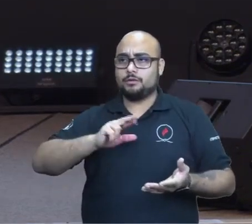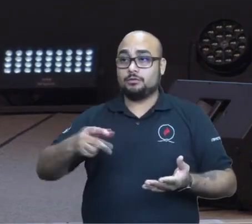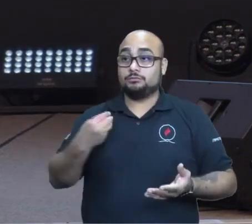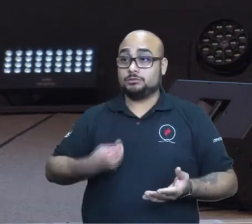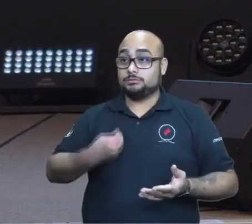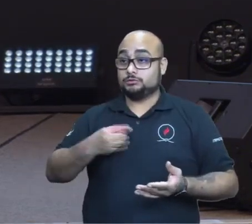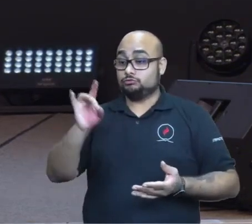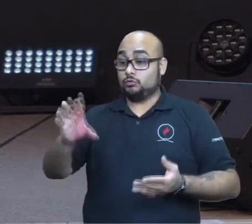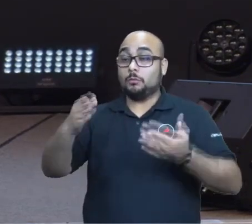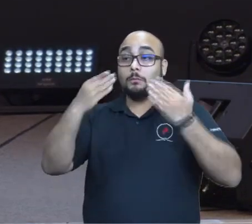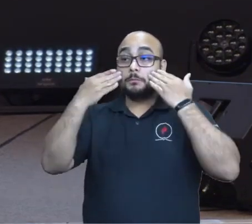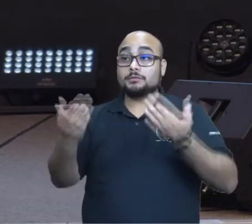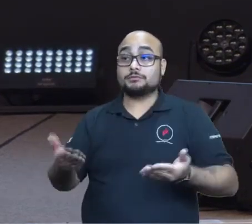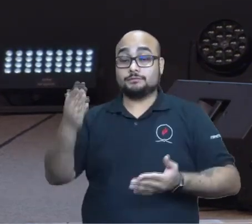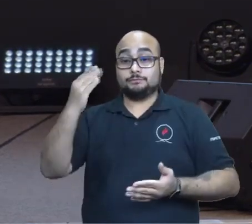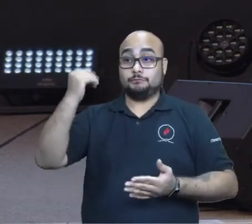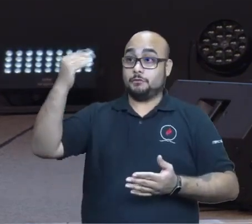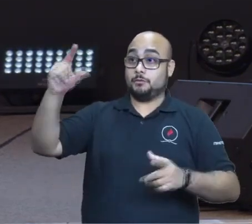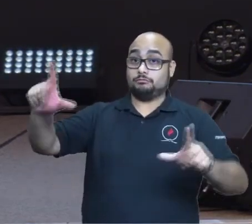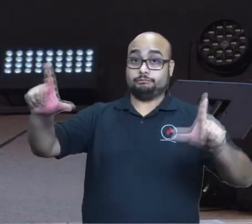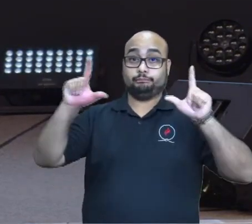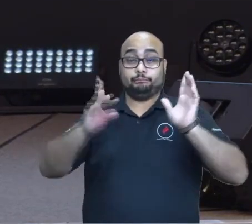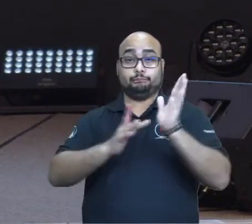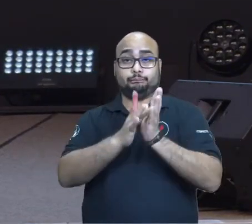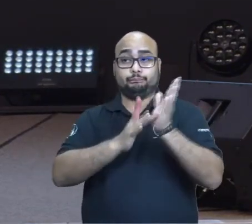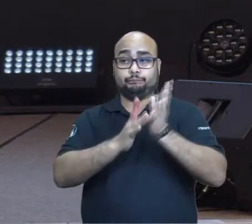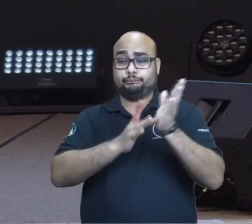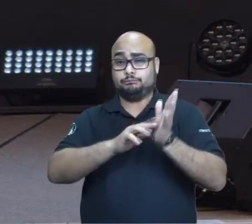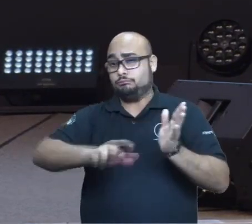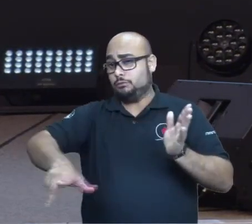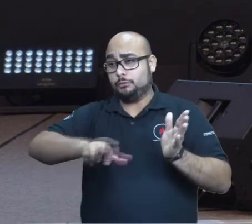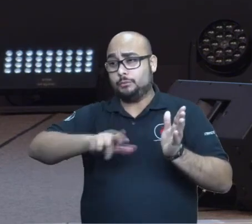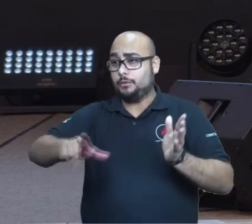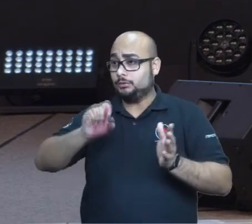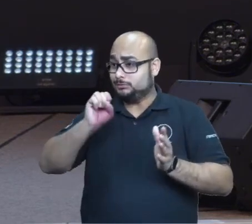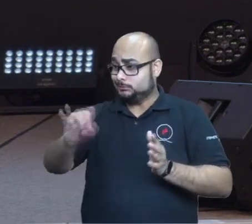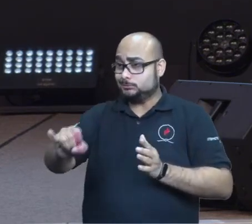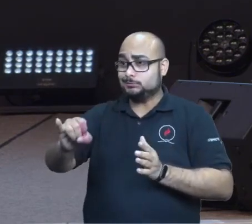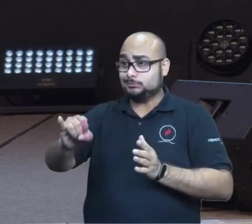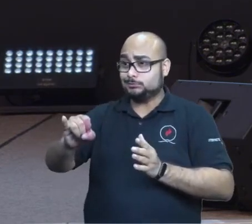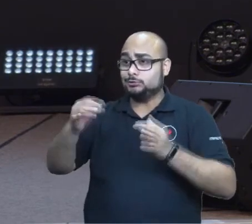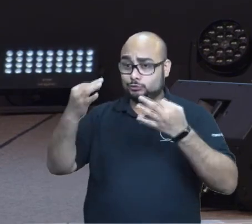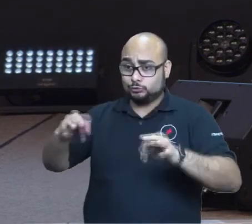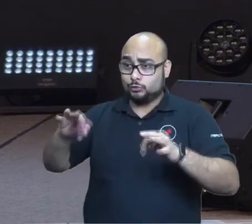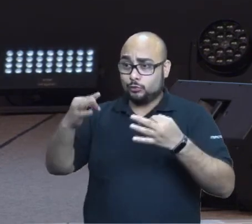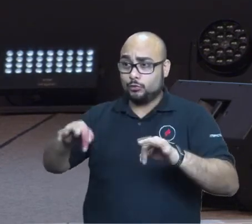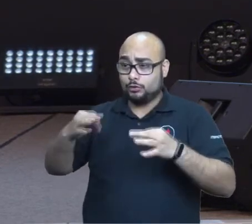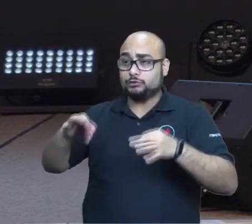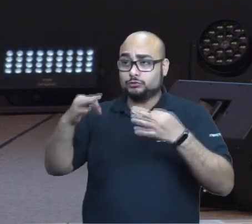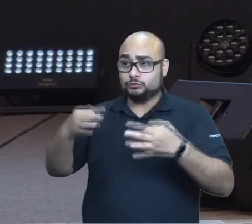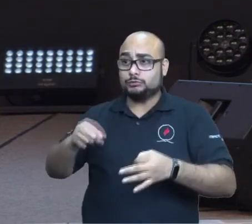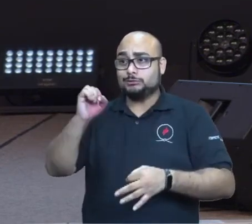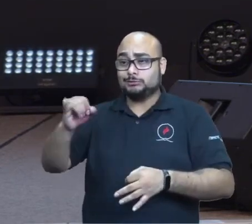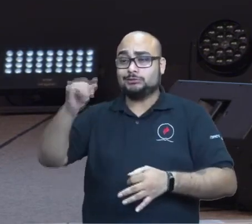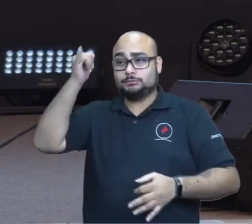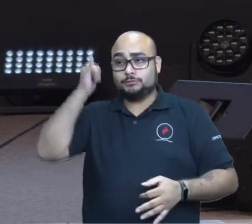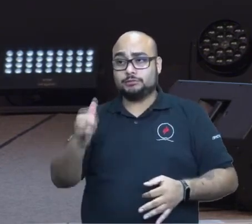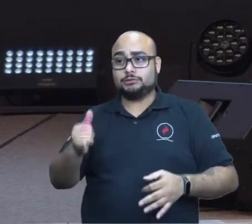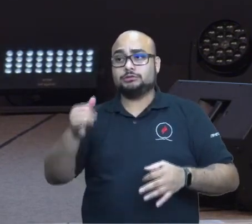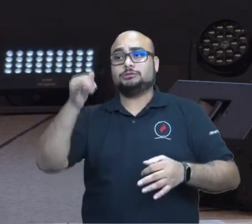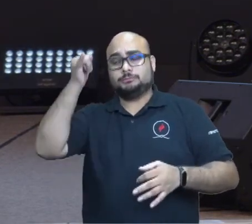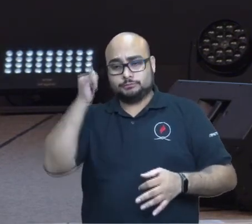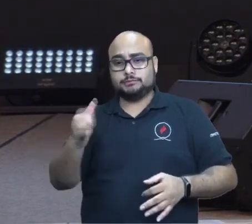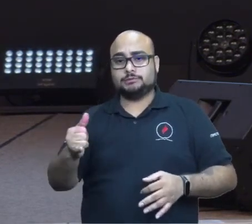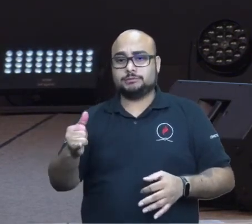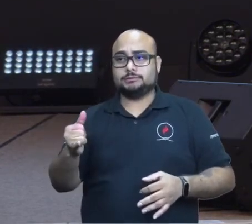aparência não se deixa vencer pela vaidade quando o ai ai quando profecia profecia quando o salmo salmo sabe